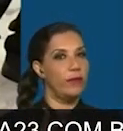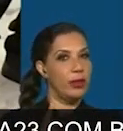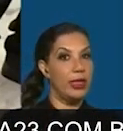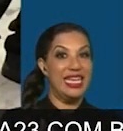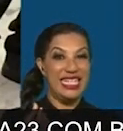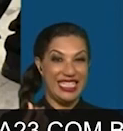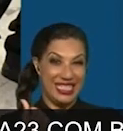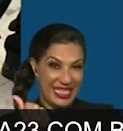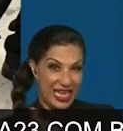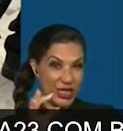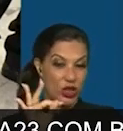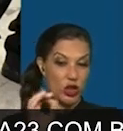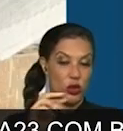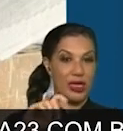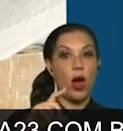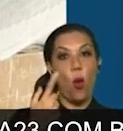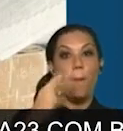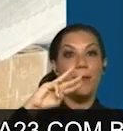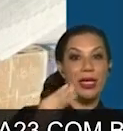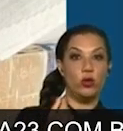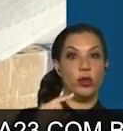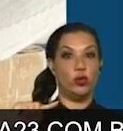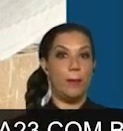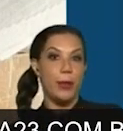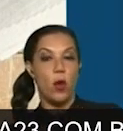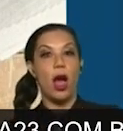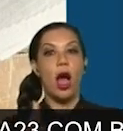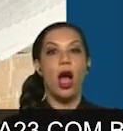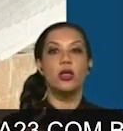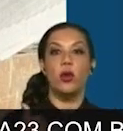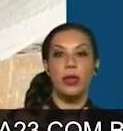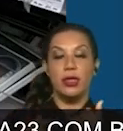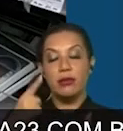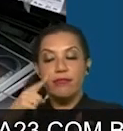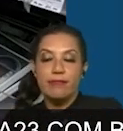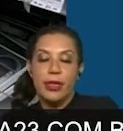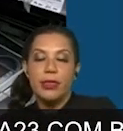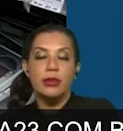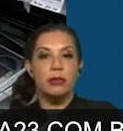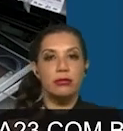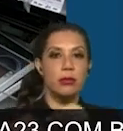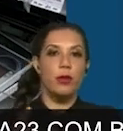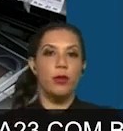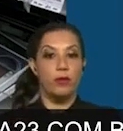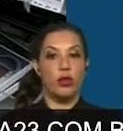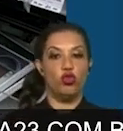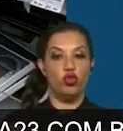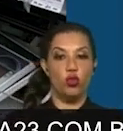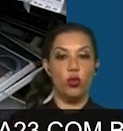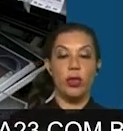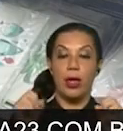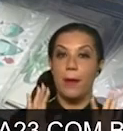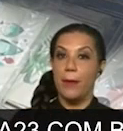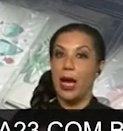brinquedos apreendidos estão avaliadas em R$1.200.000. Os objetos vão passar por perícia e depois vão ser destruídos. Além do